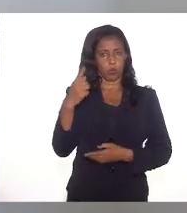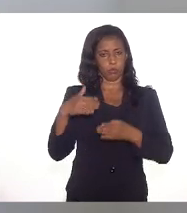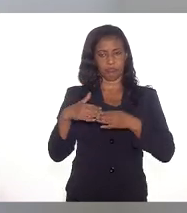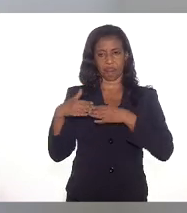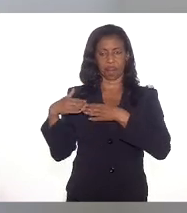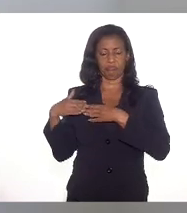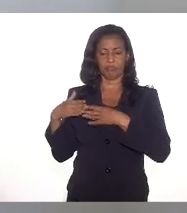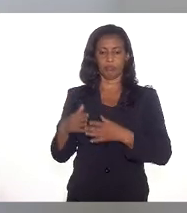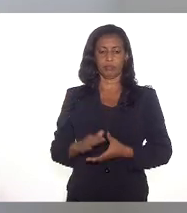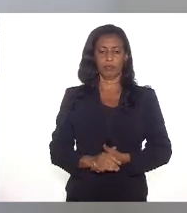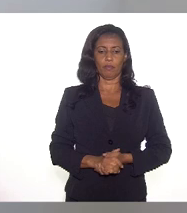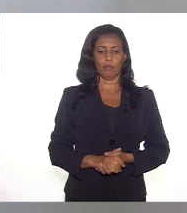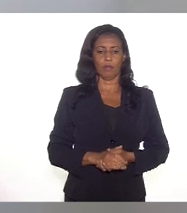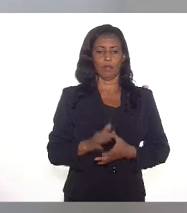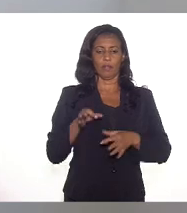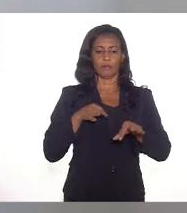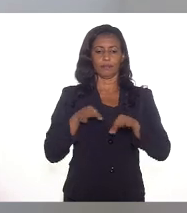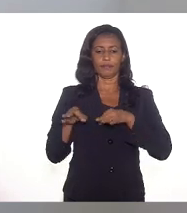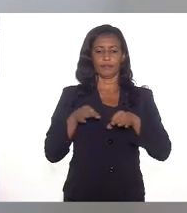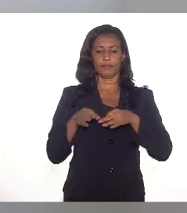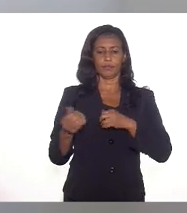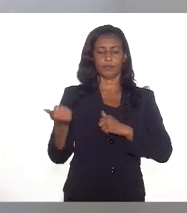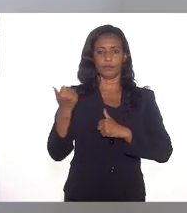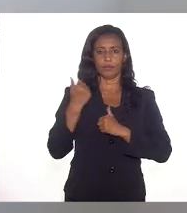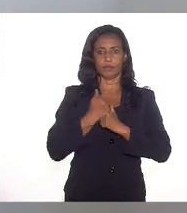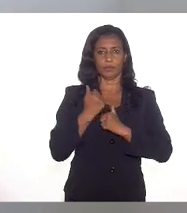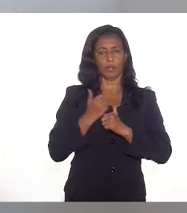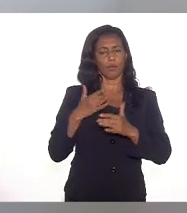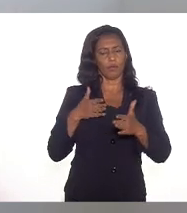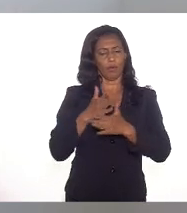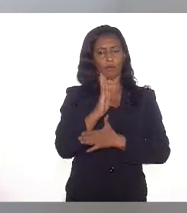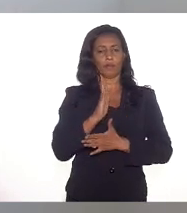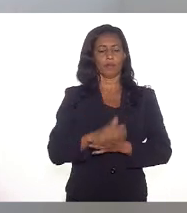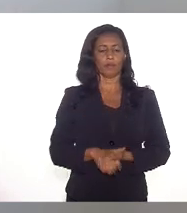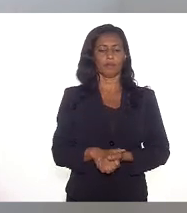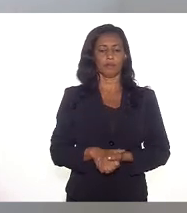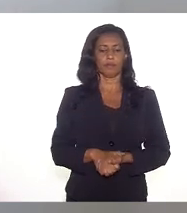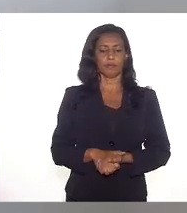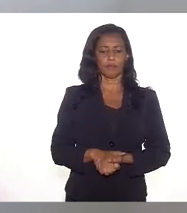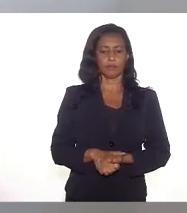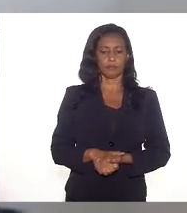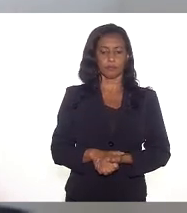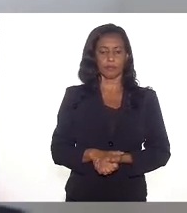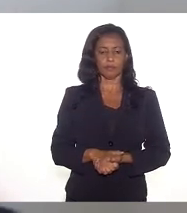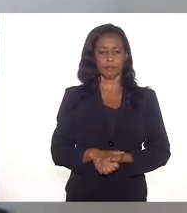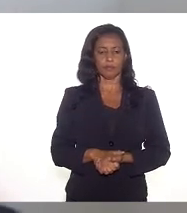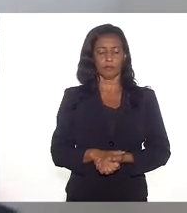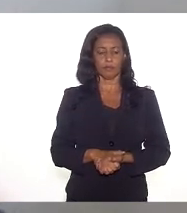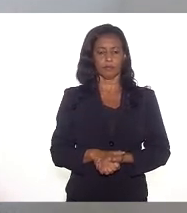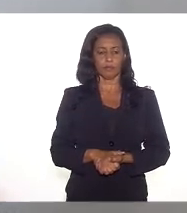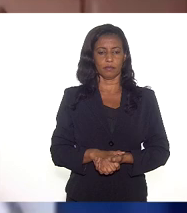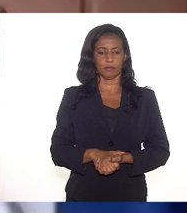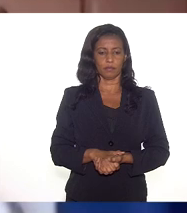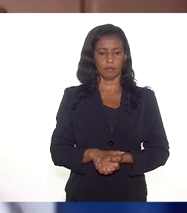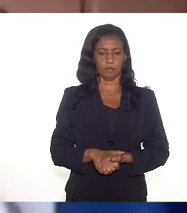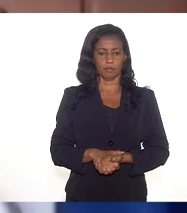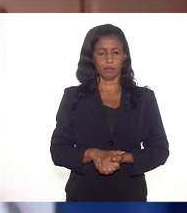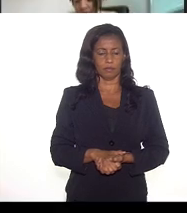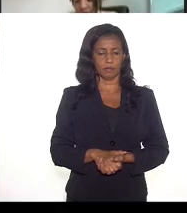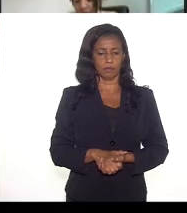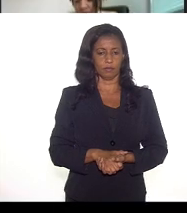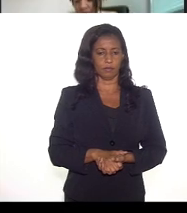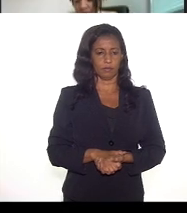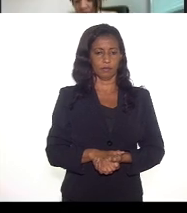abstenção. O projeto substitutivo foi aprovado. Vai autógrafo. Declaração a presidência...